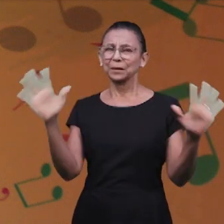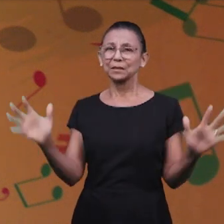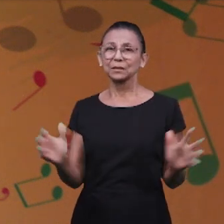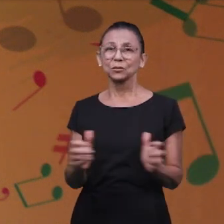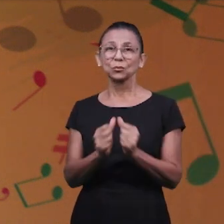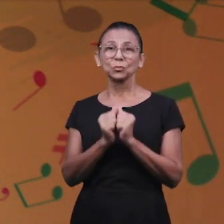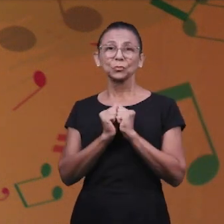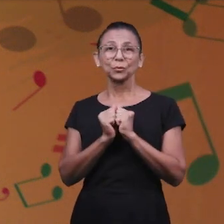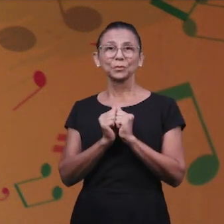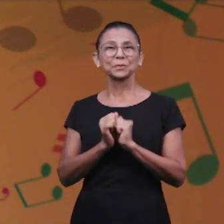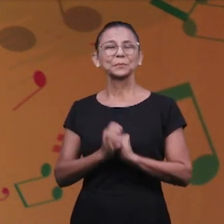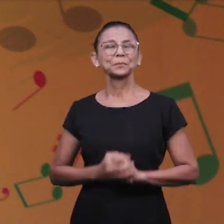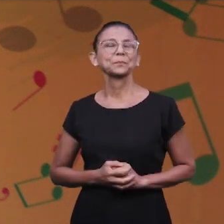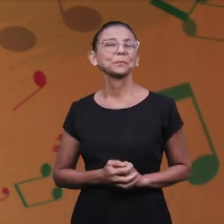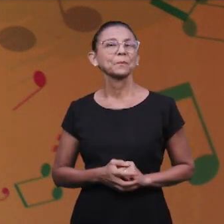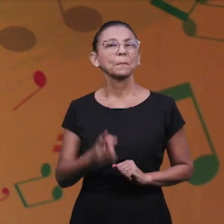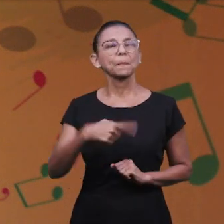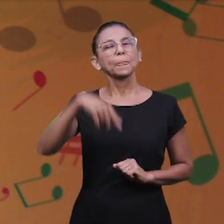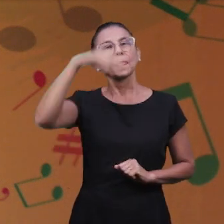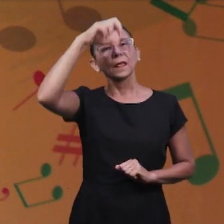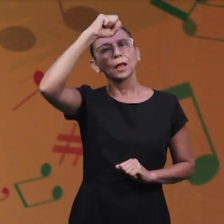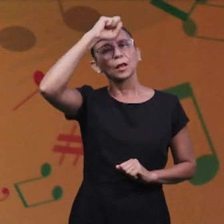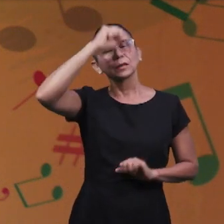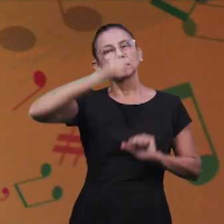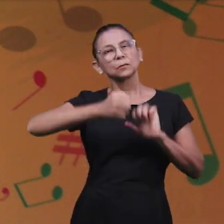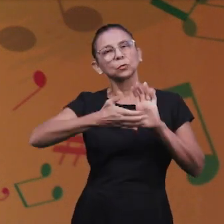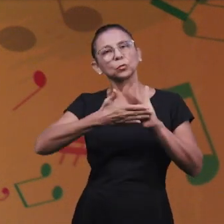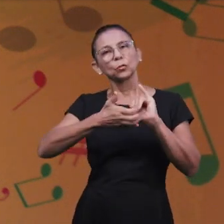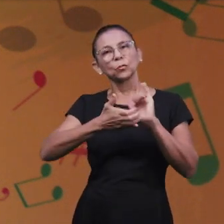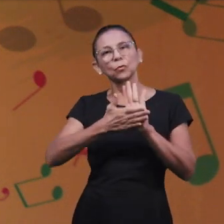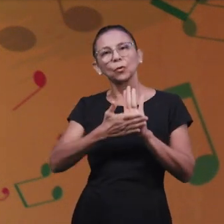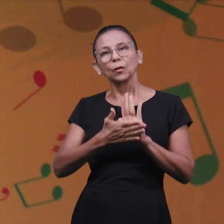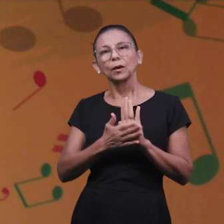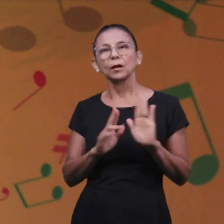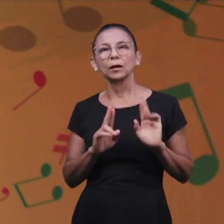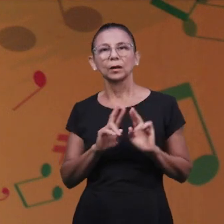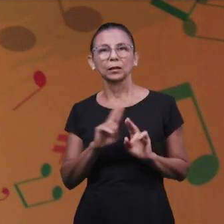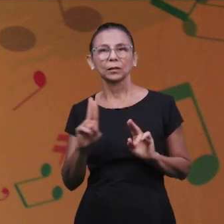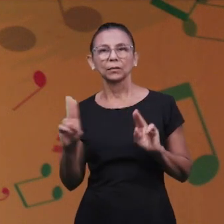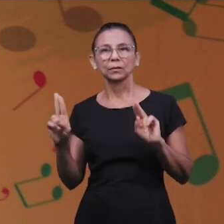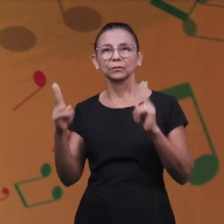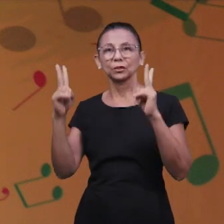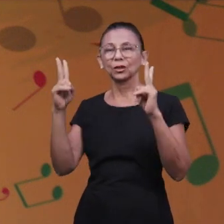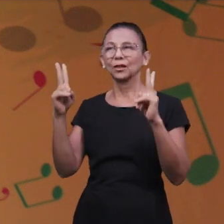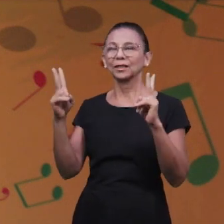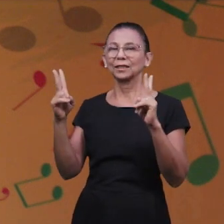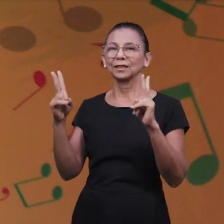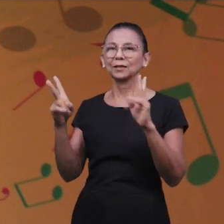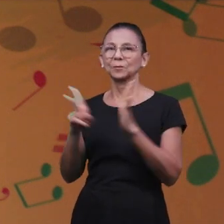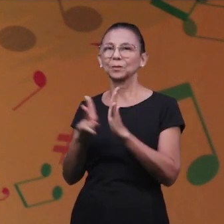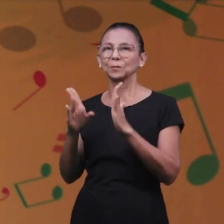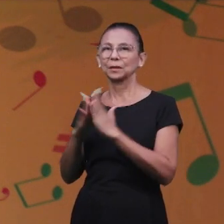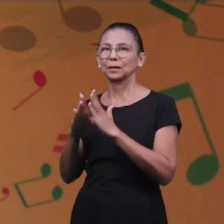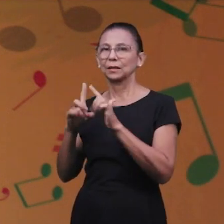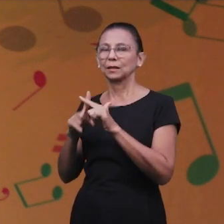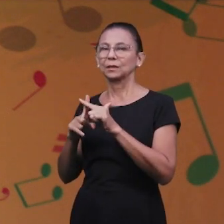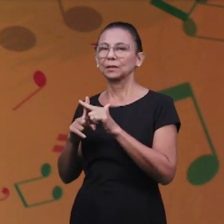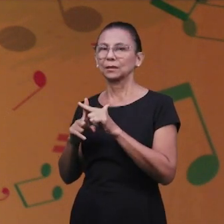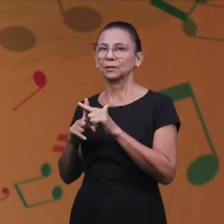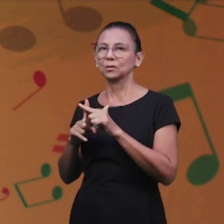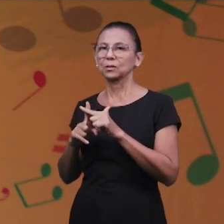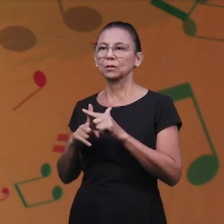aula. Nós estamos aprendendo o louvor à vitória da Igreja e hoje vamos aprender a